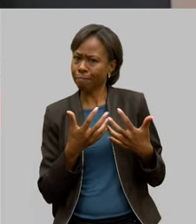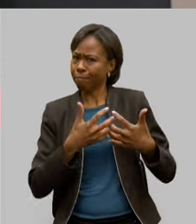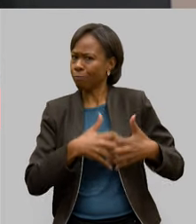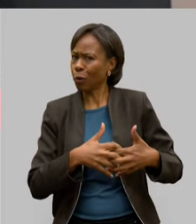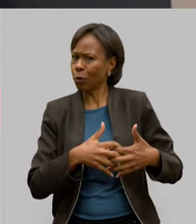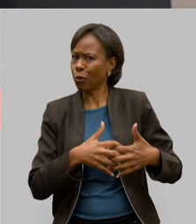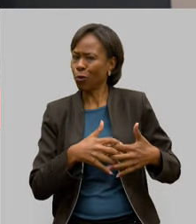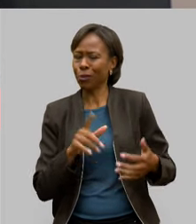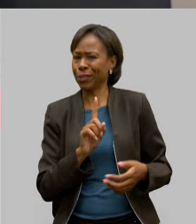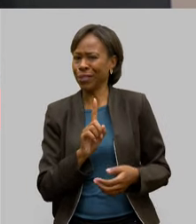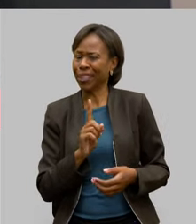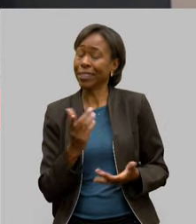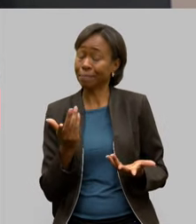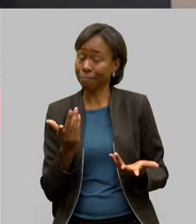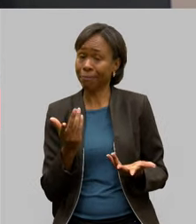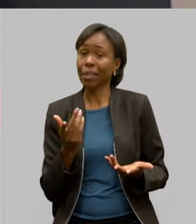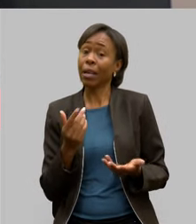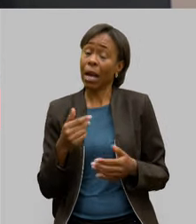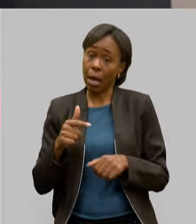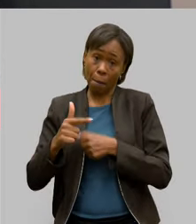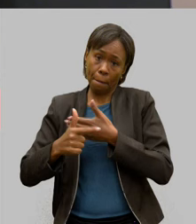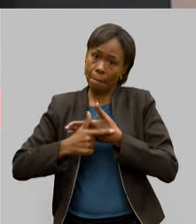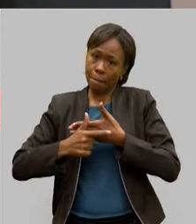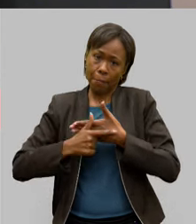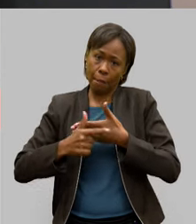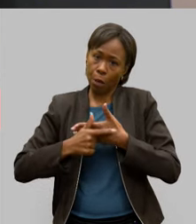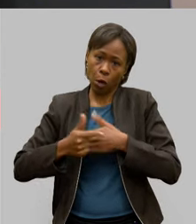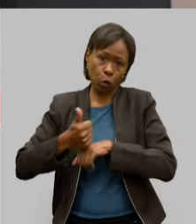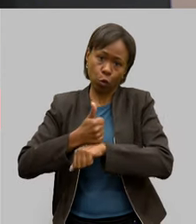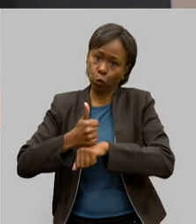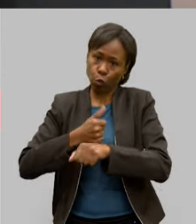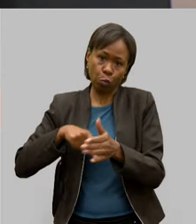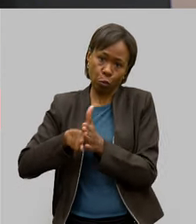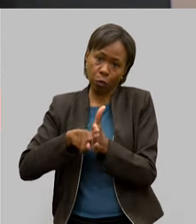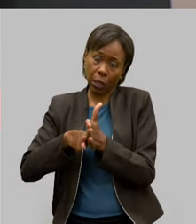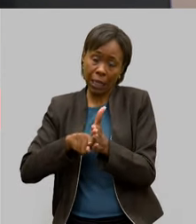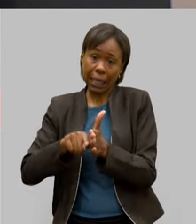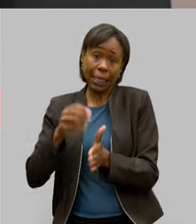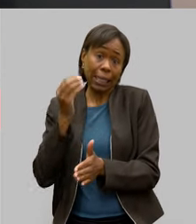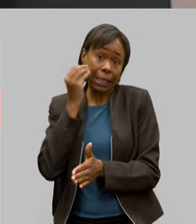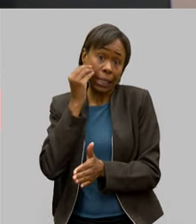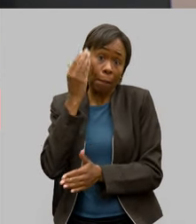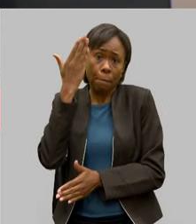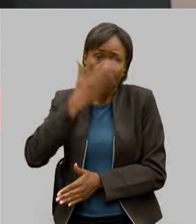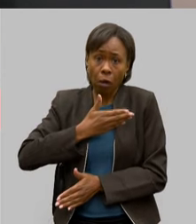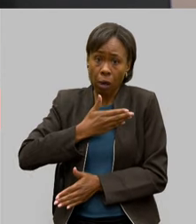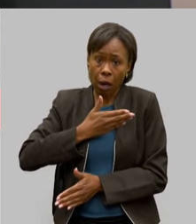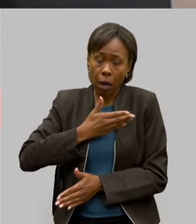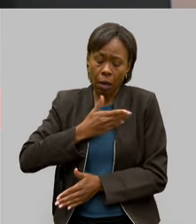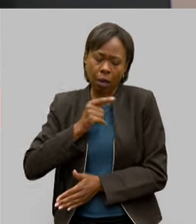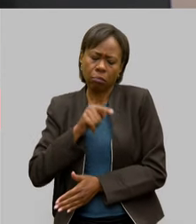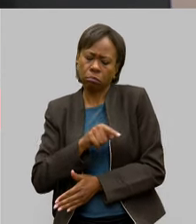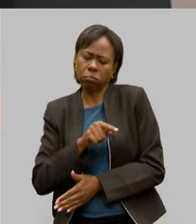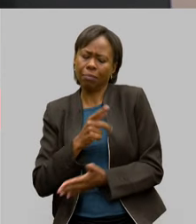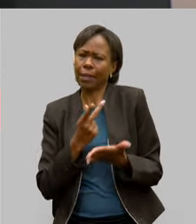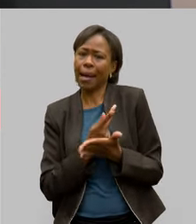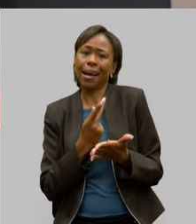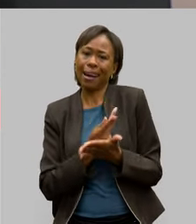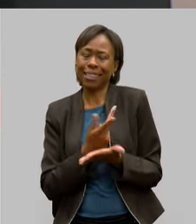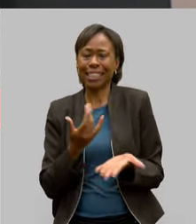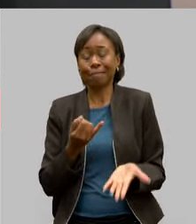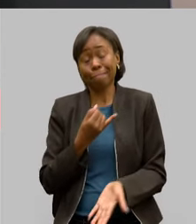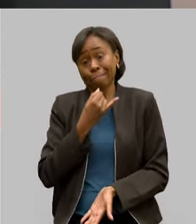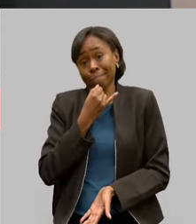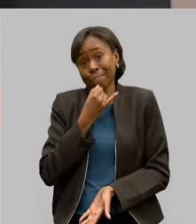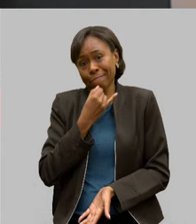é papel do cientista ah tentar provar que ele tá errado e se decepcionar né mostrar que na verdade ele